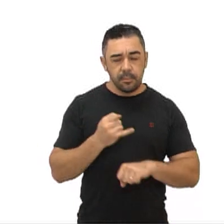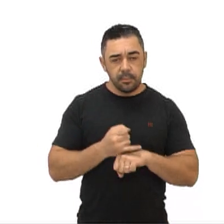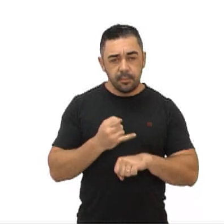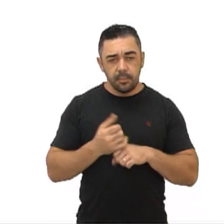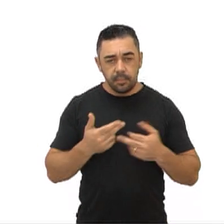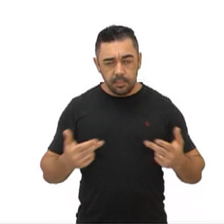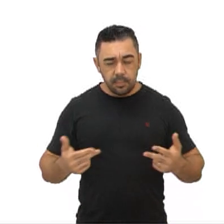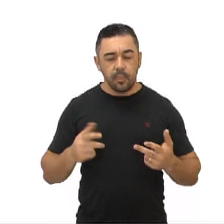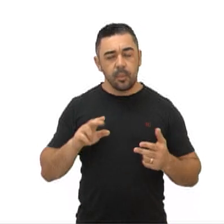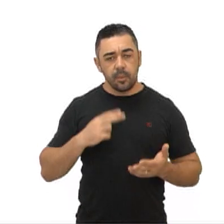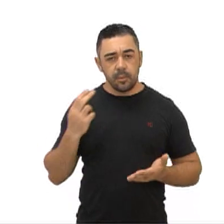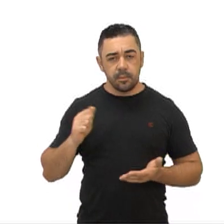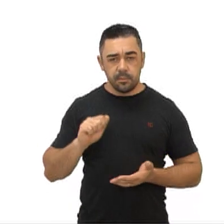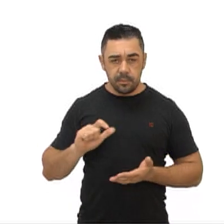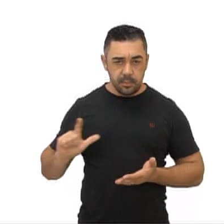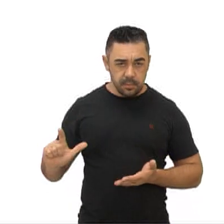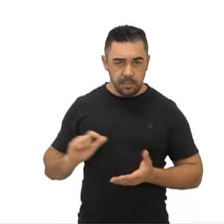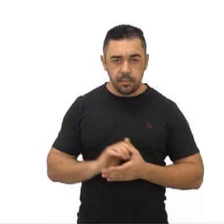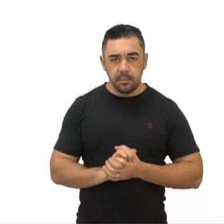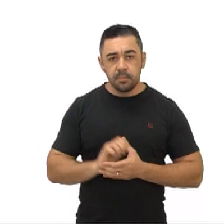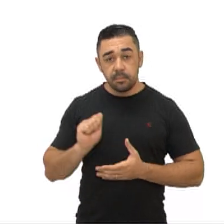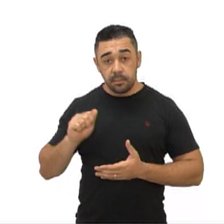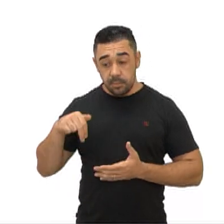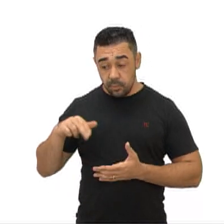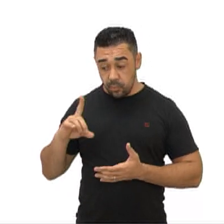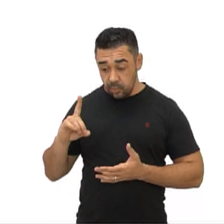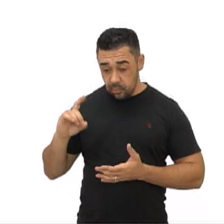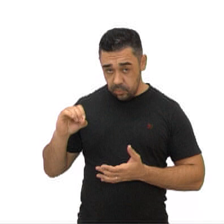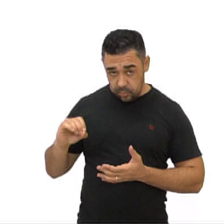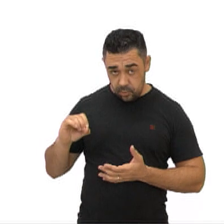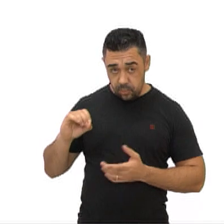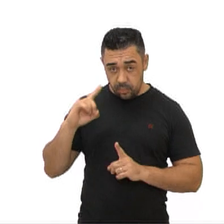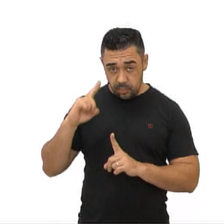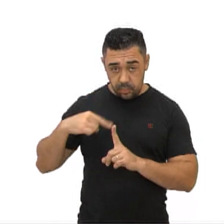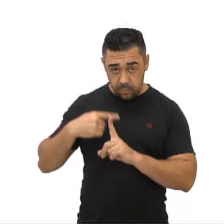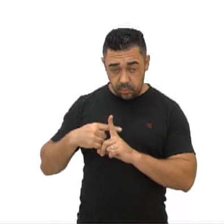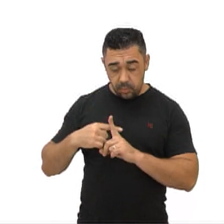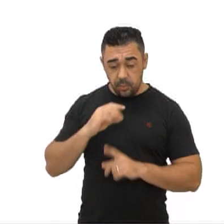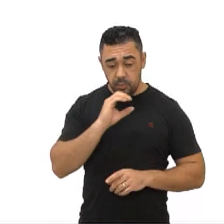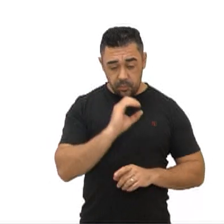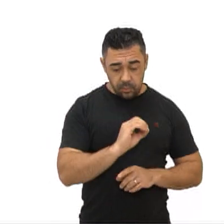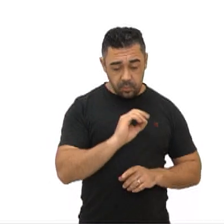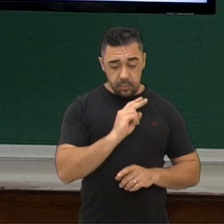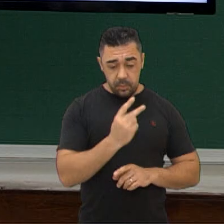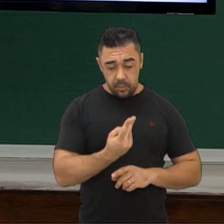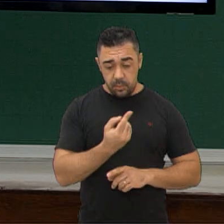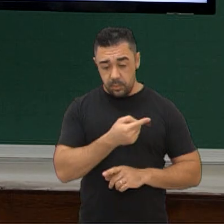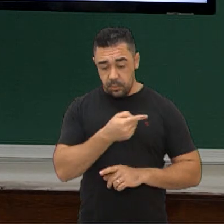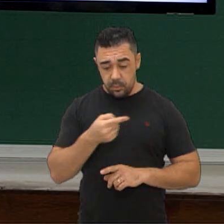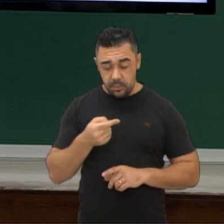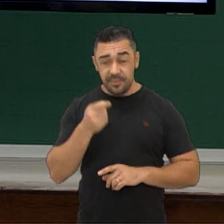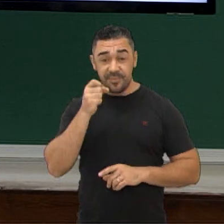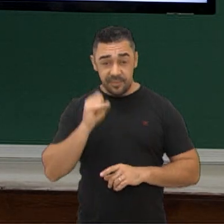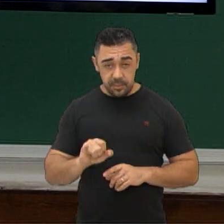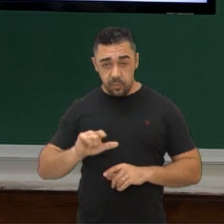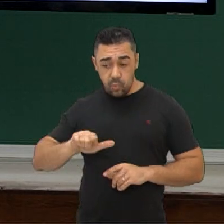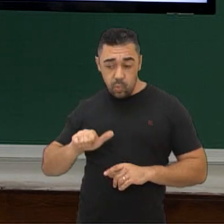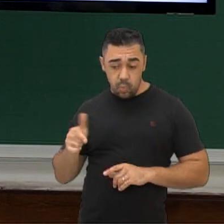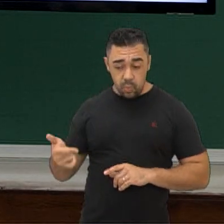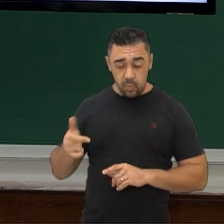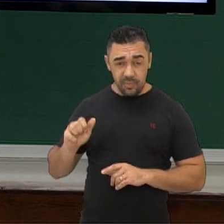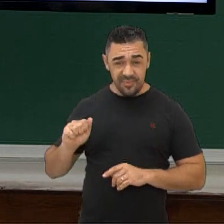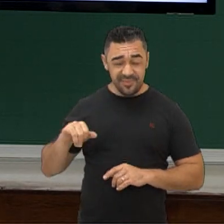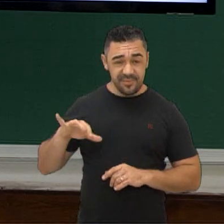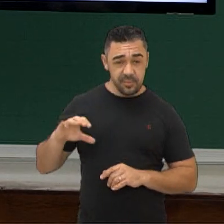ou alumínio. No ânodo, que é o polo positivo, vai descarregar o OH- se os outros ânions da